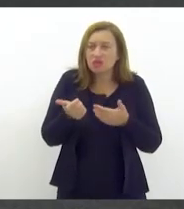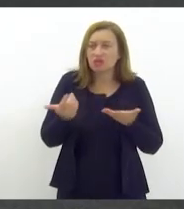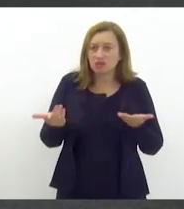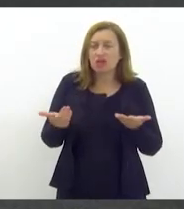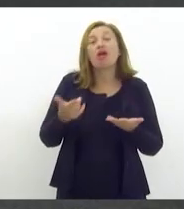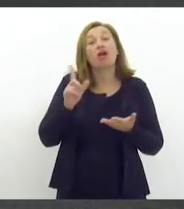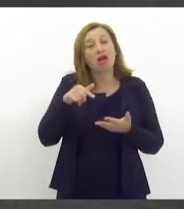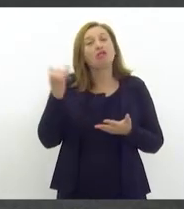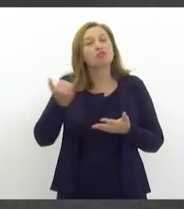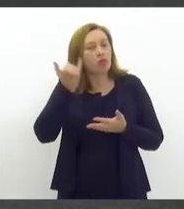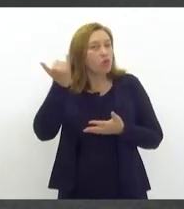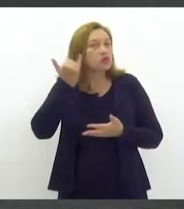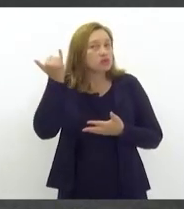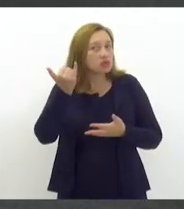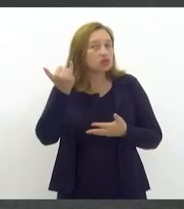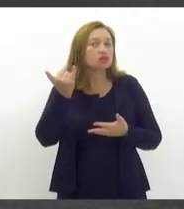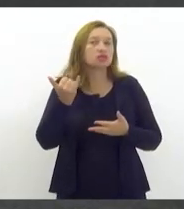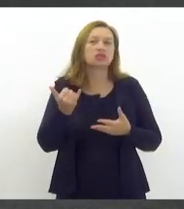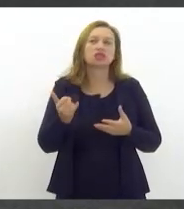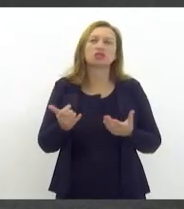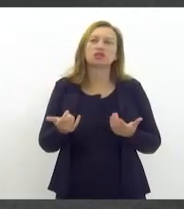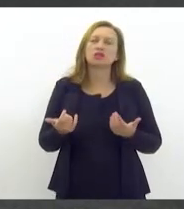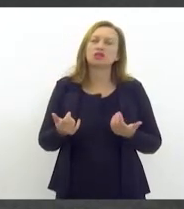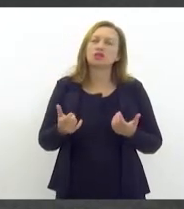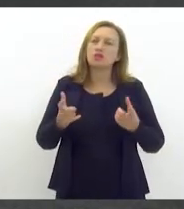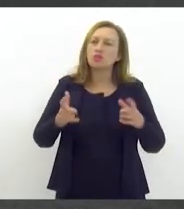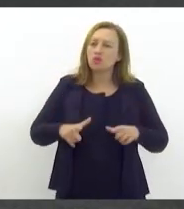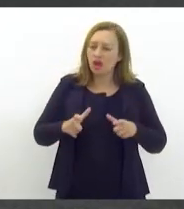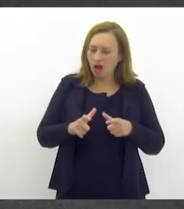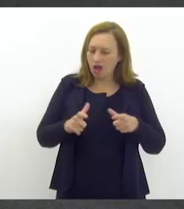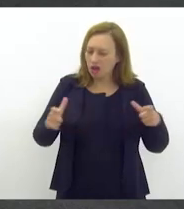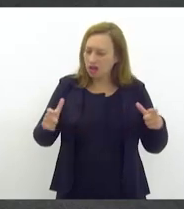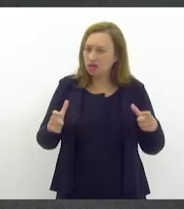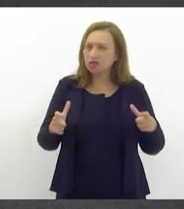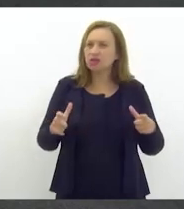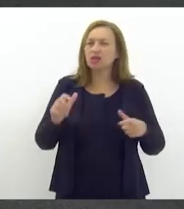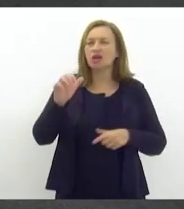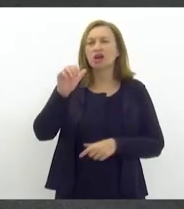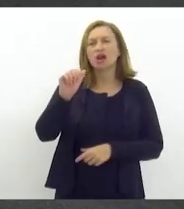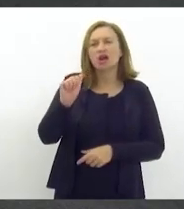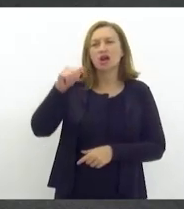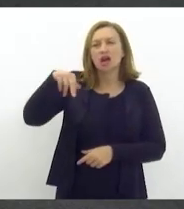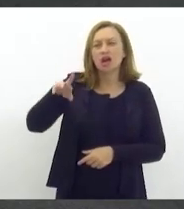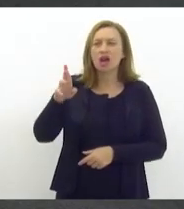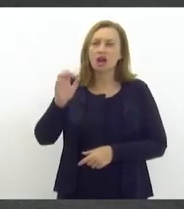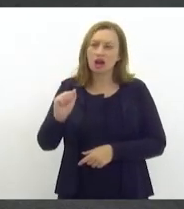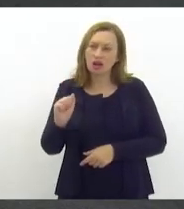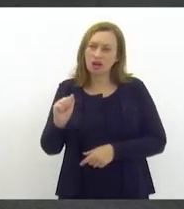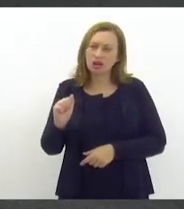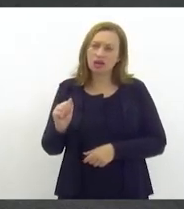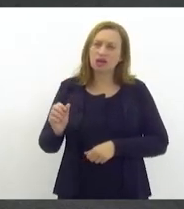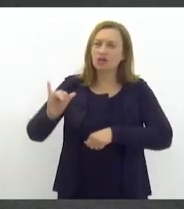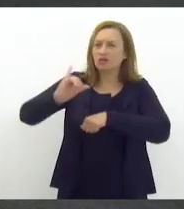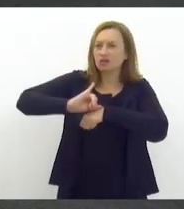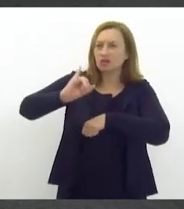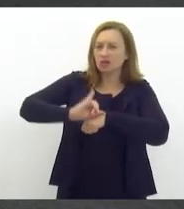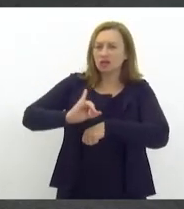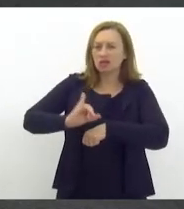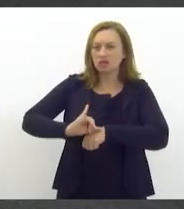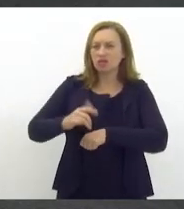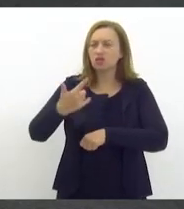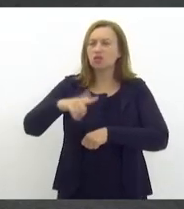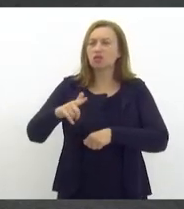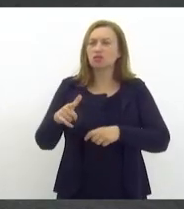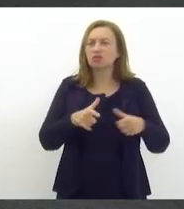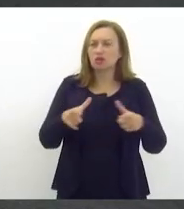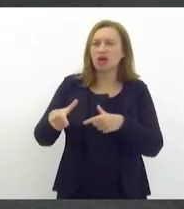isso é importante que em Campos, em Angra, Volta Redonda, etc., que haja DECRAD.